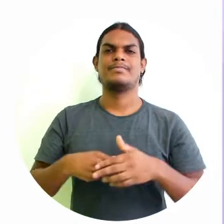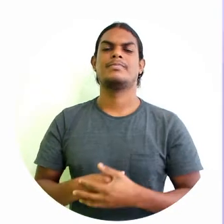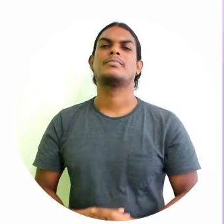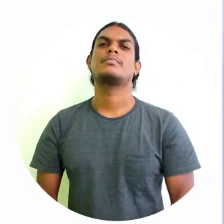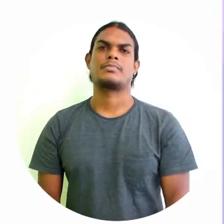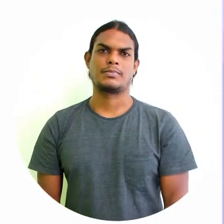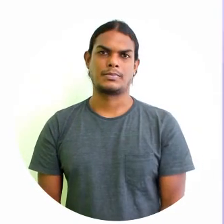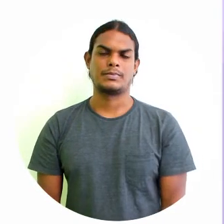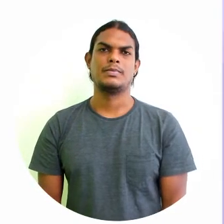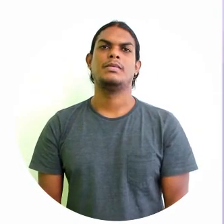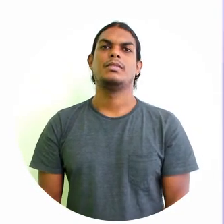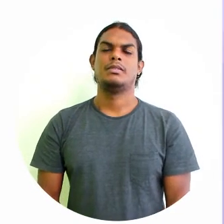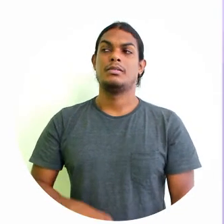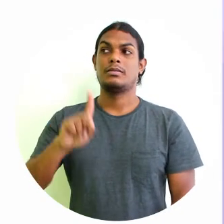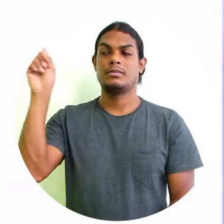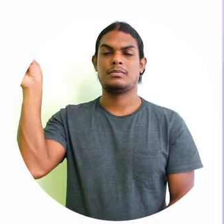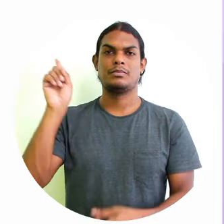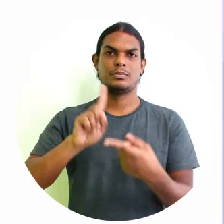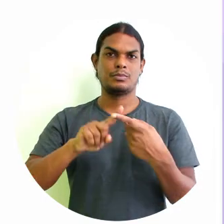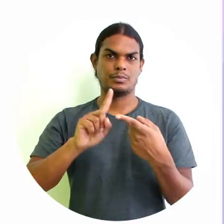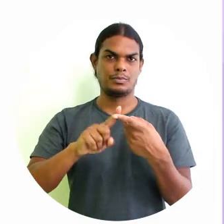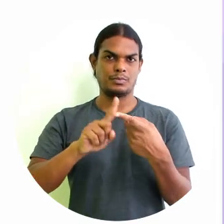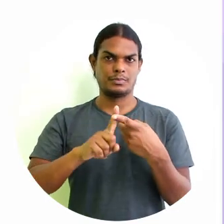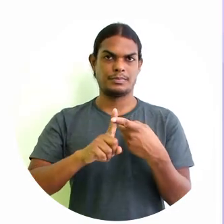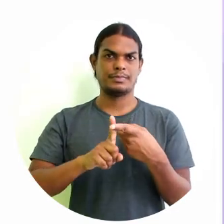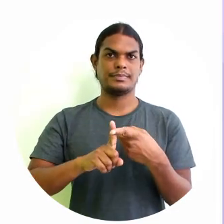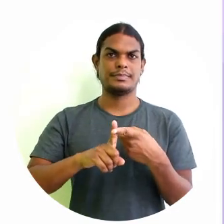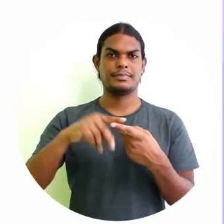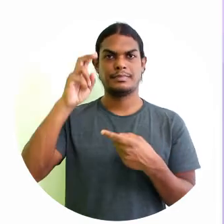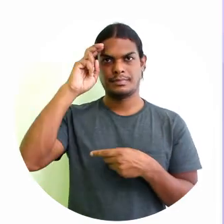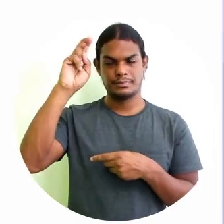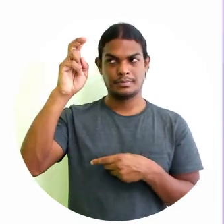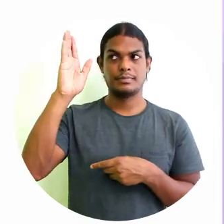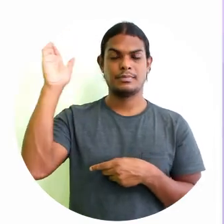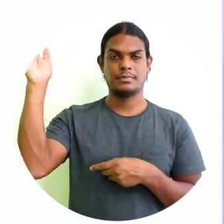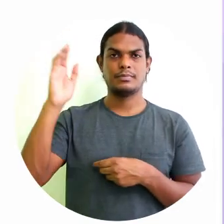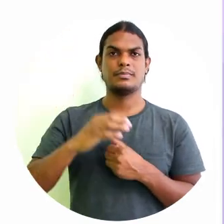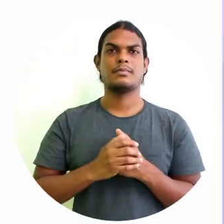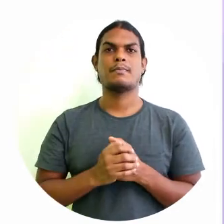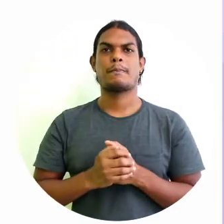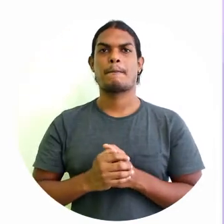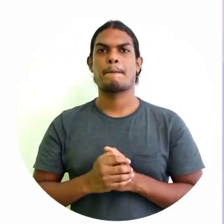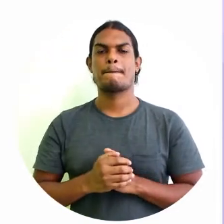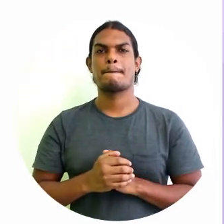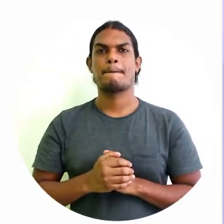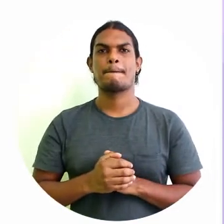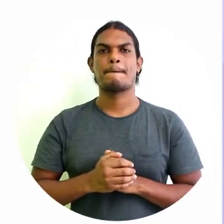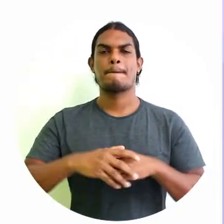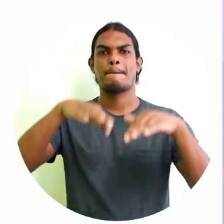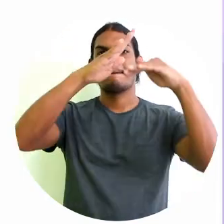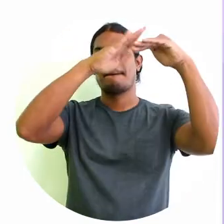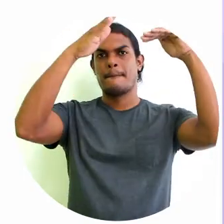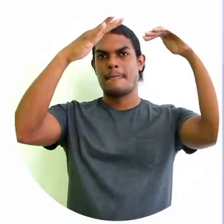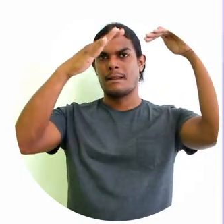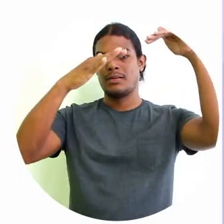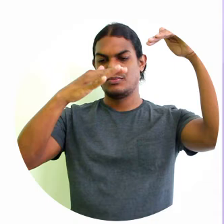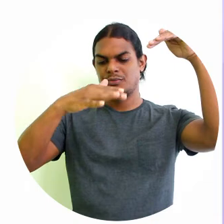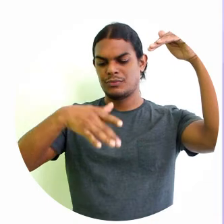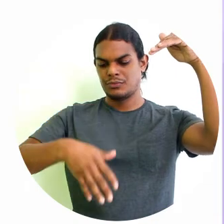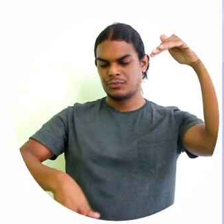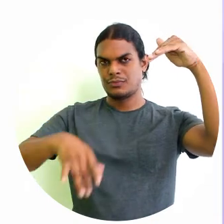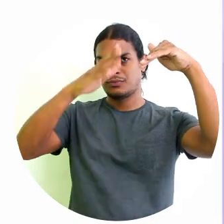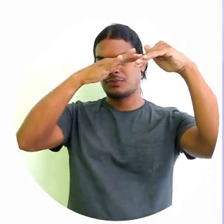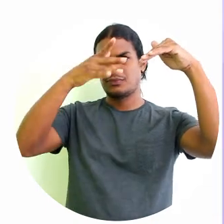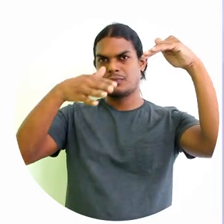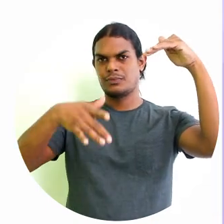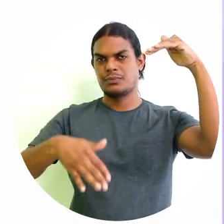Eu trouxe uma outra aqui que é muito famosa dele, que é o Waterfall, que é uma caída d'água, né? Uma cachoeira. Na Holanda eles trabalham muito a